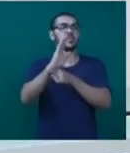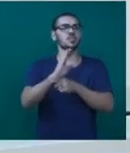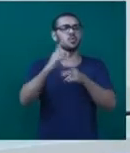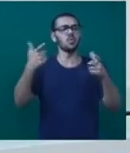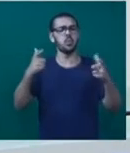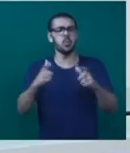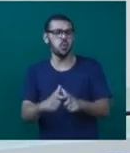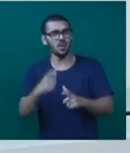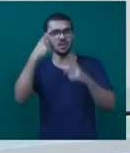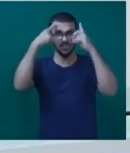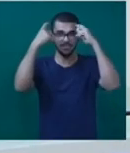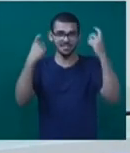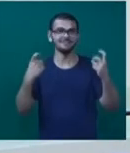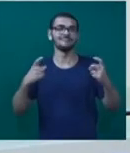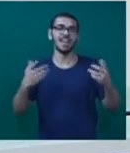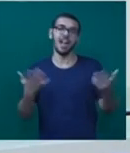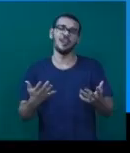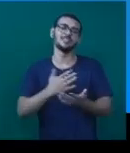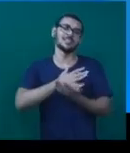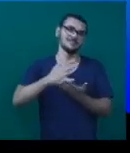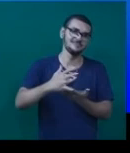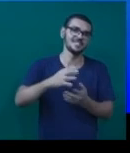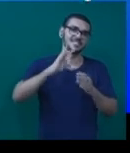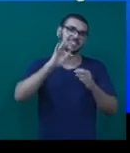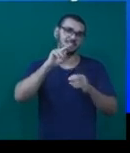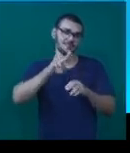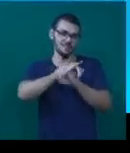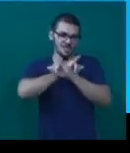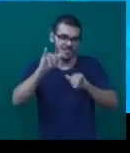muito mais, o TV Notícias está no ar.